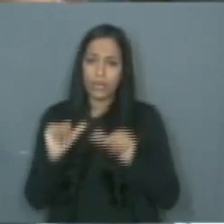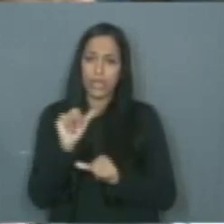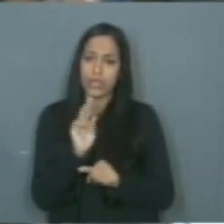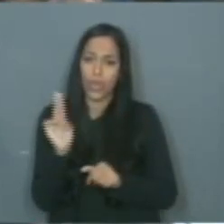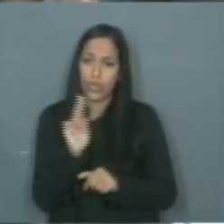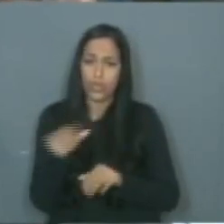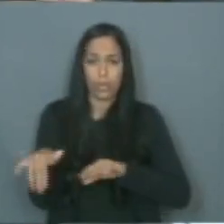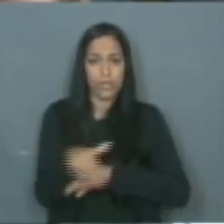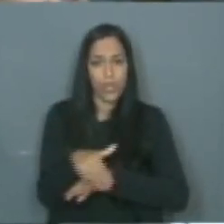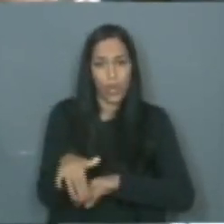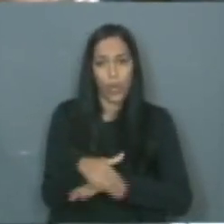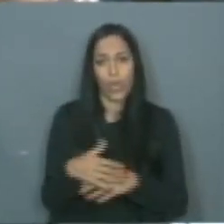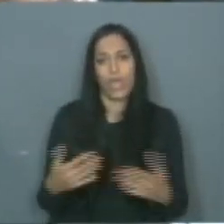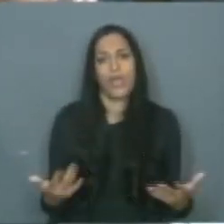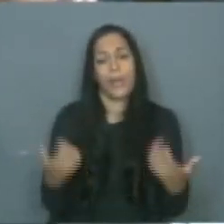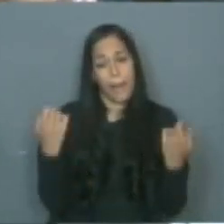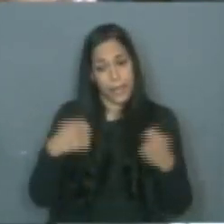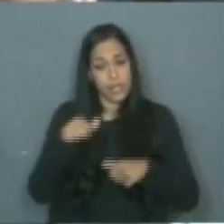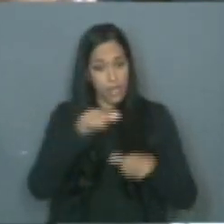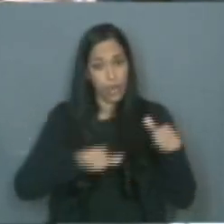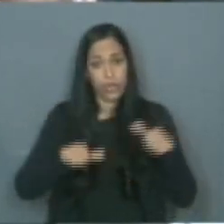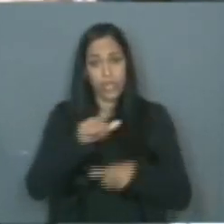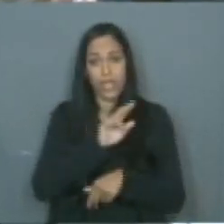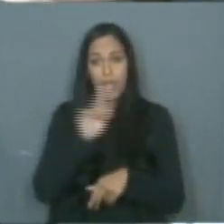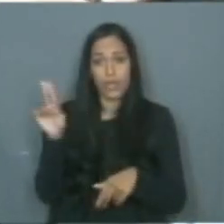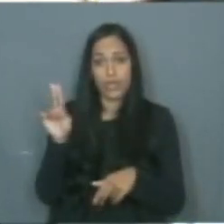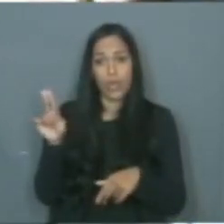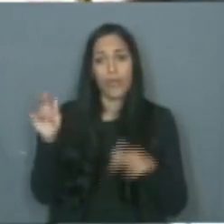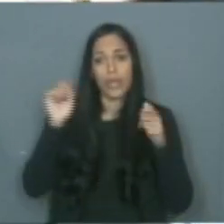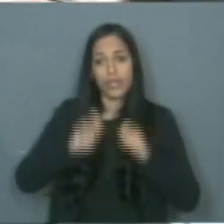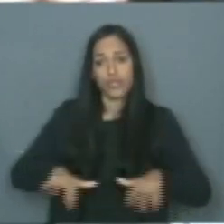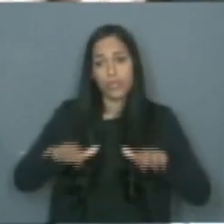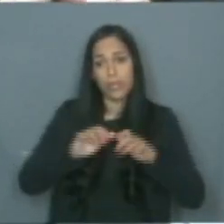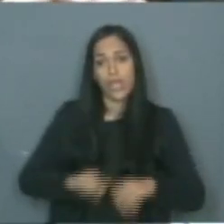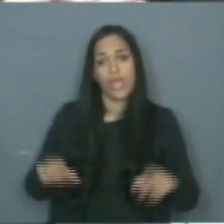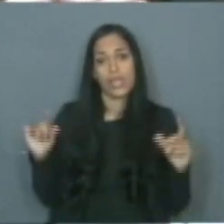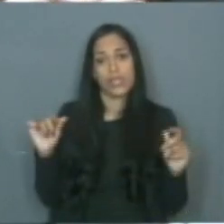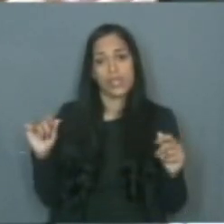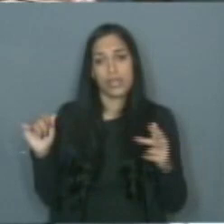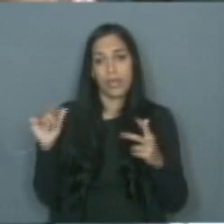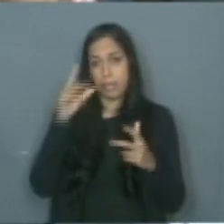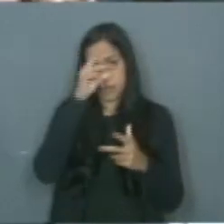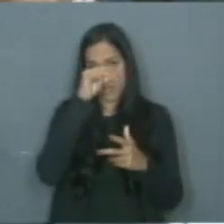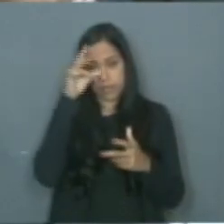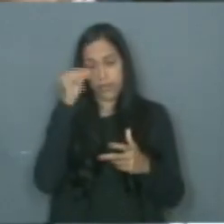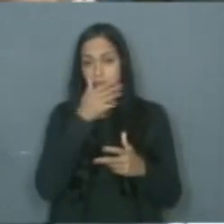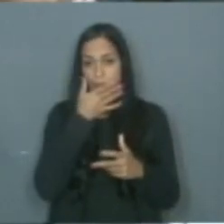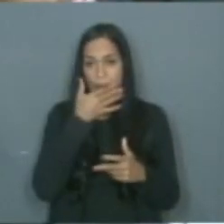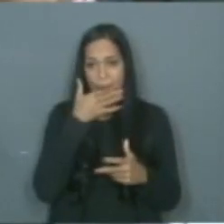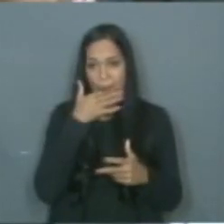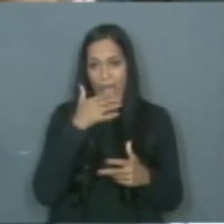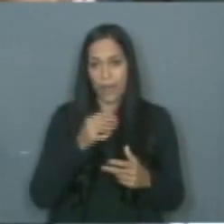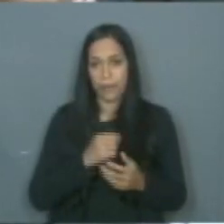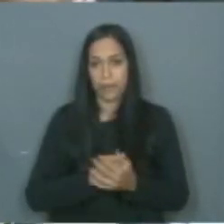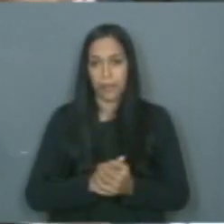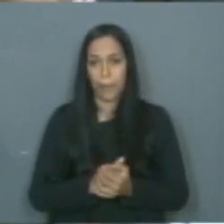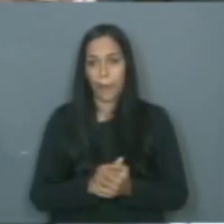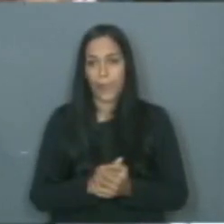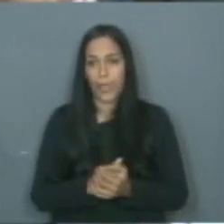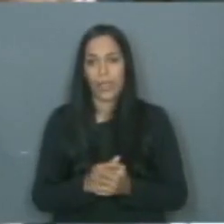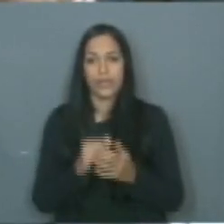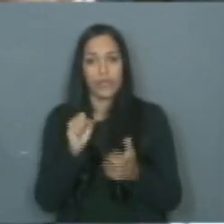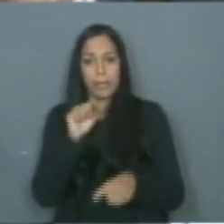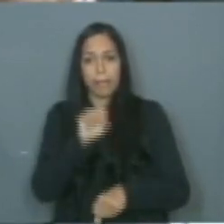de rua, vai ter que alterar a placa da rua, gera despesa para o Poder Executivo. Então a gente para de legislar. O